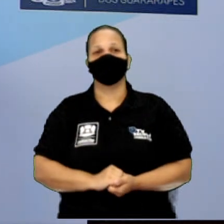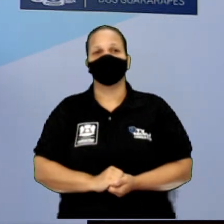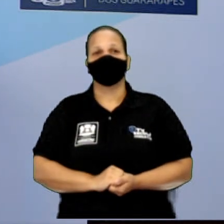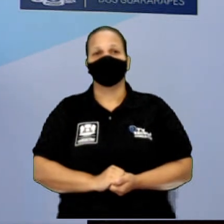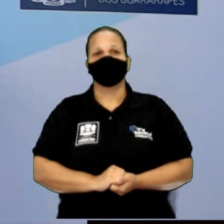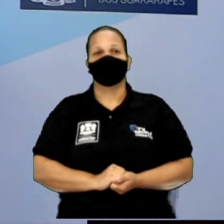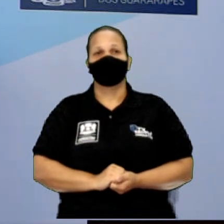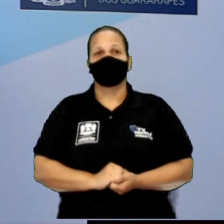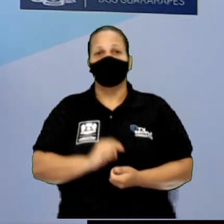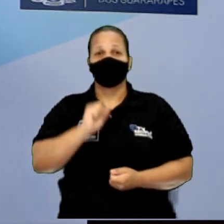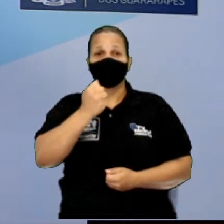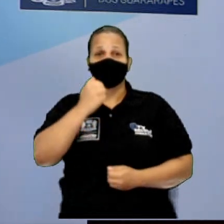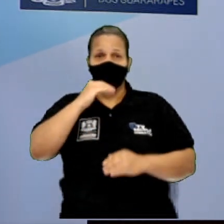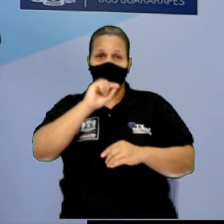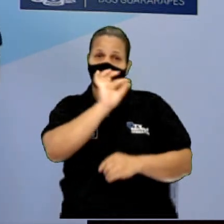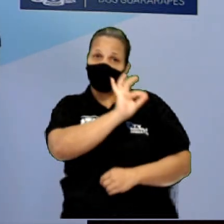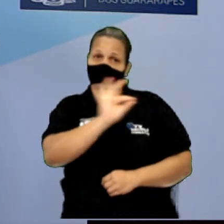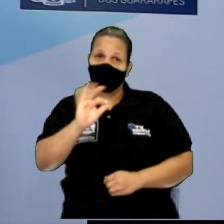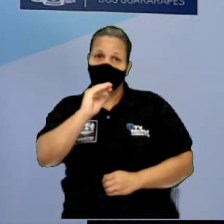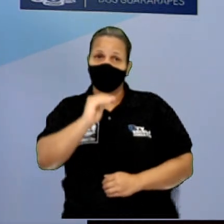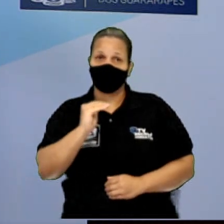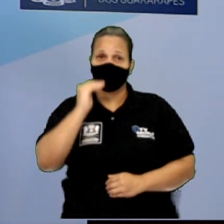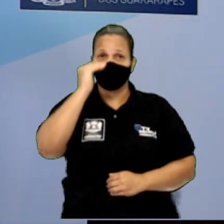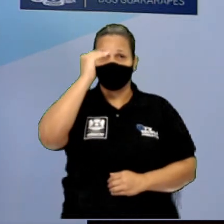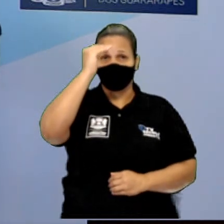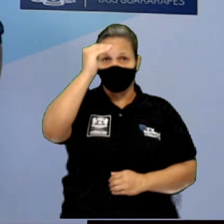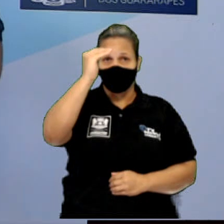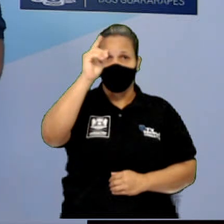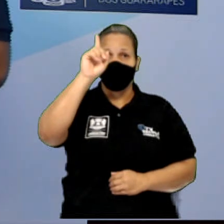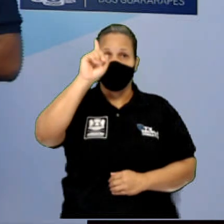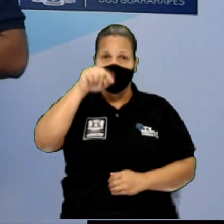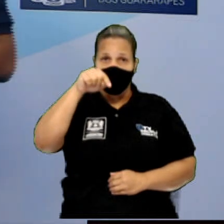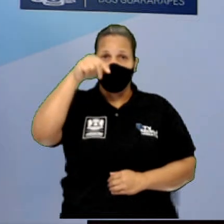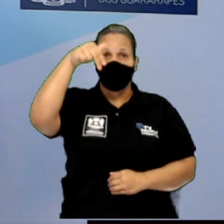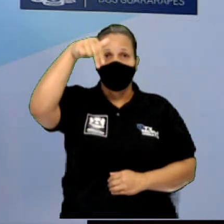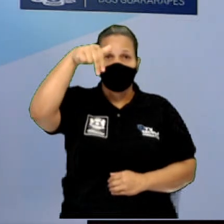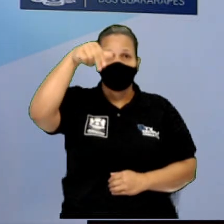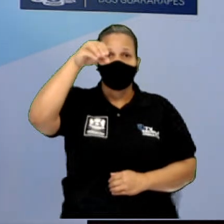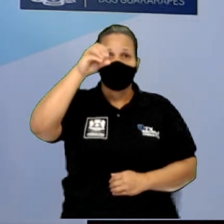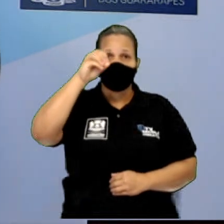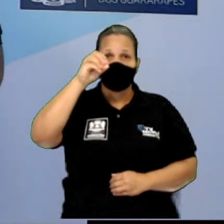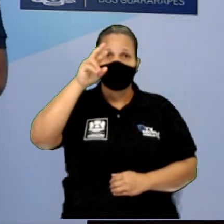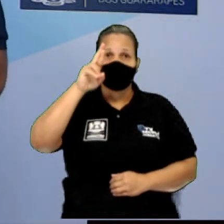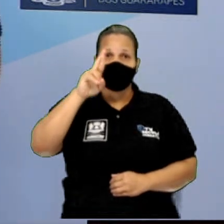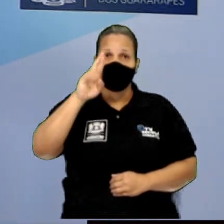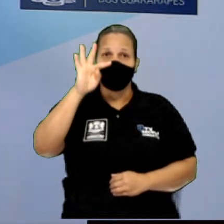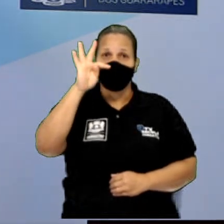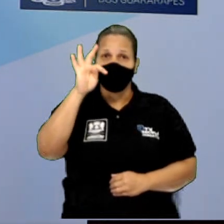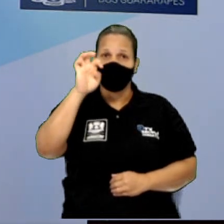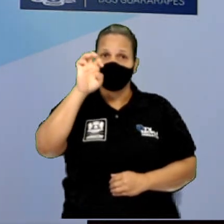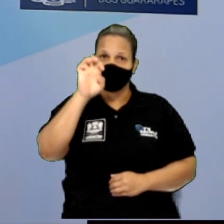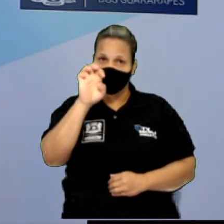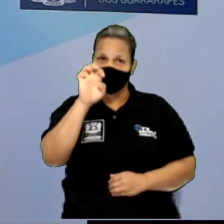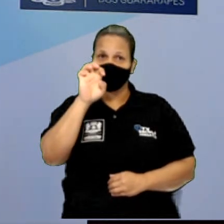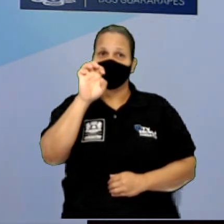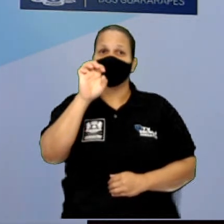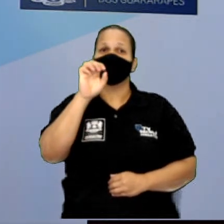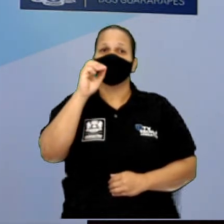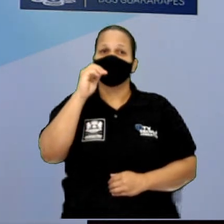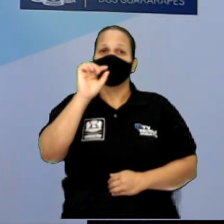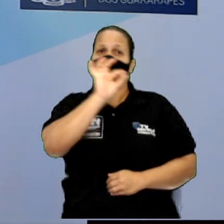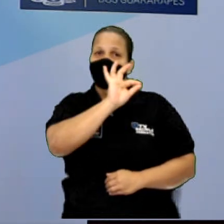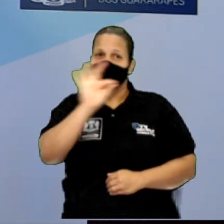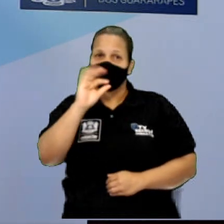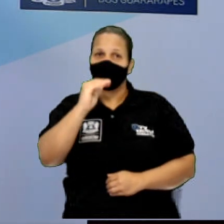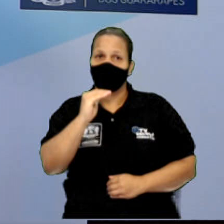na parte de cima, está no hemisfério norte. Hemisfério é parte. Se está na parte de cima do